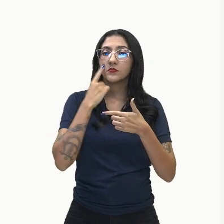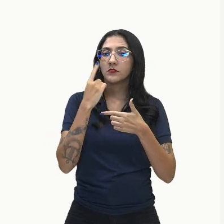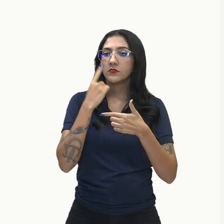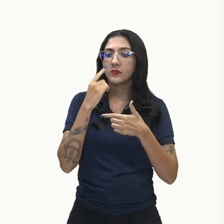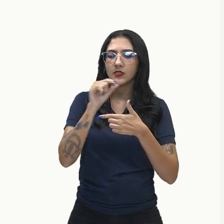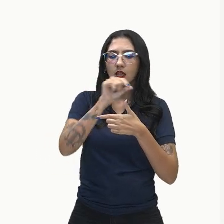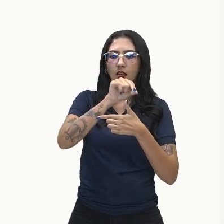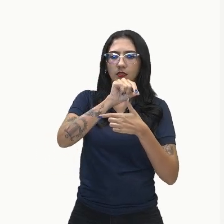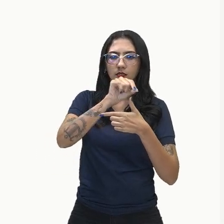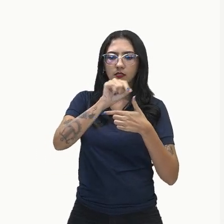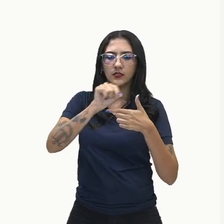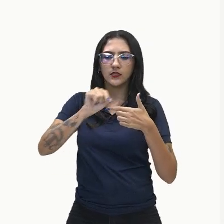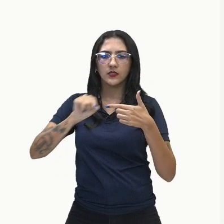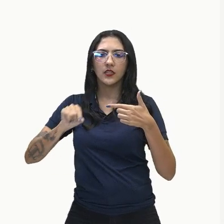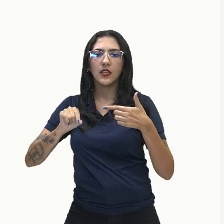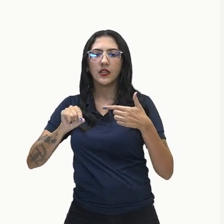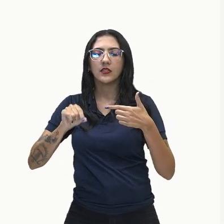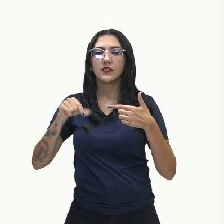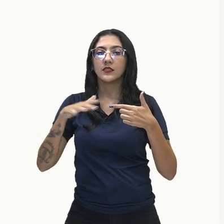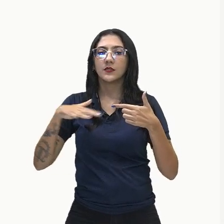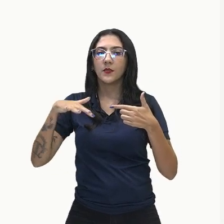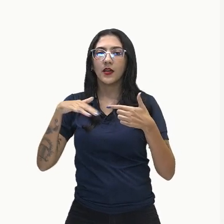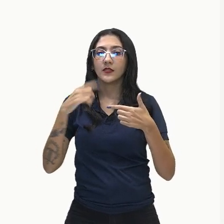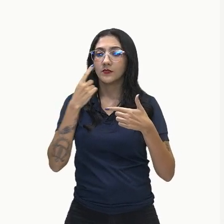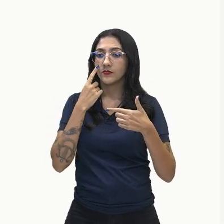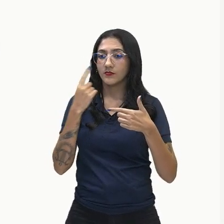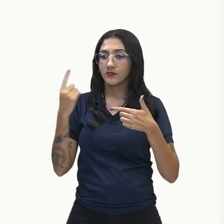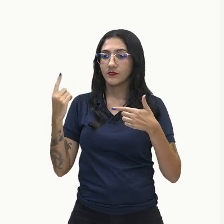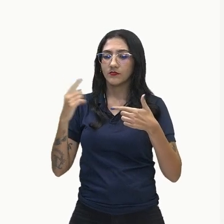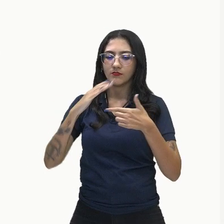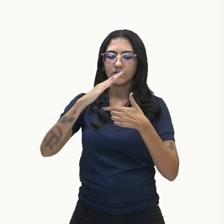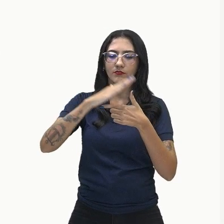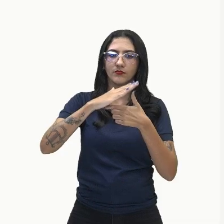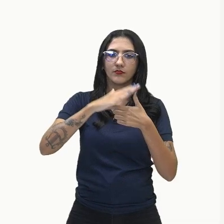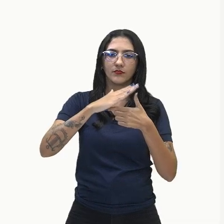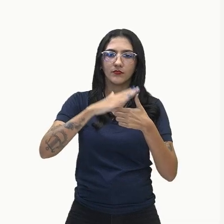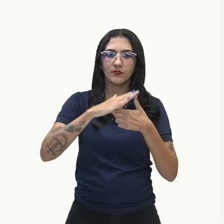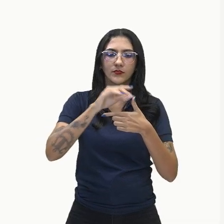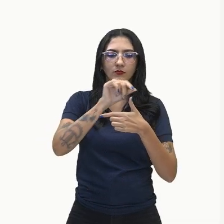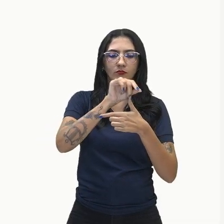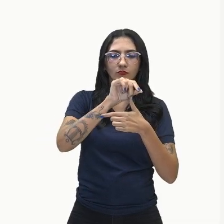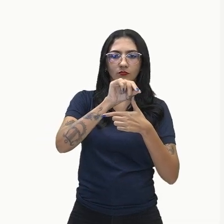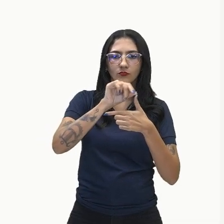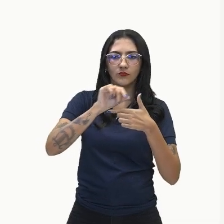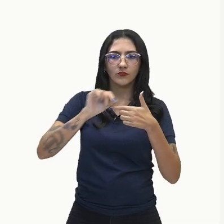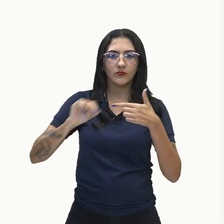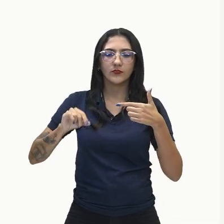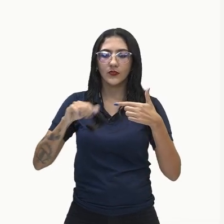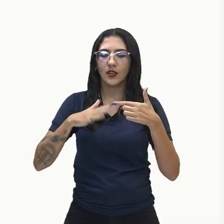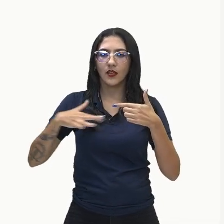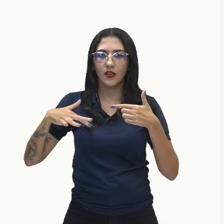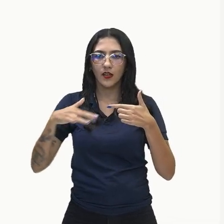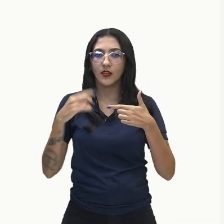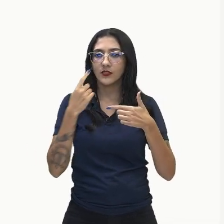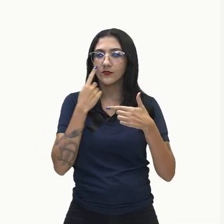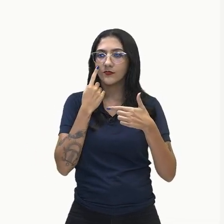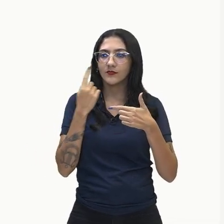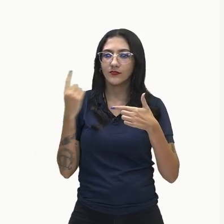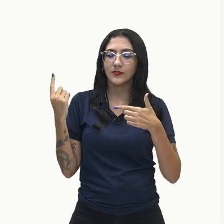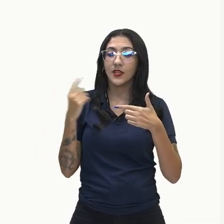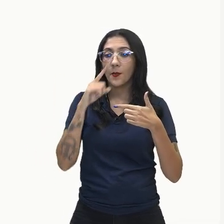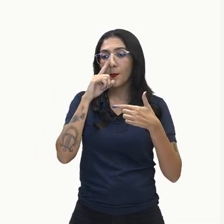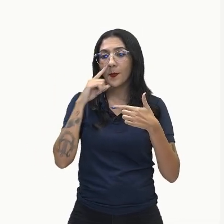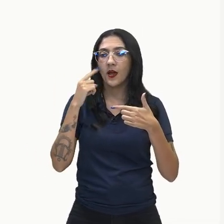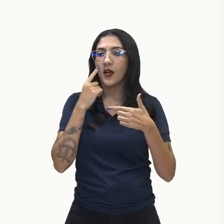cerca, né, que ele quer fazer, a cerca diagonal que ele quer fazer, que cruza esse terreno, essa cerca aqui,